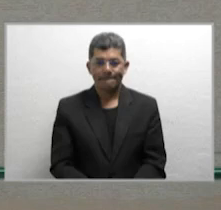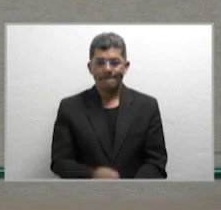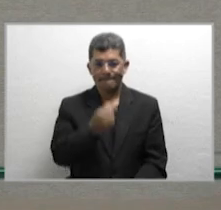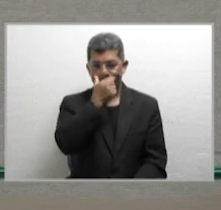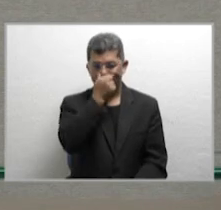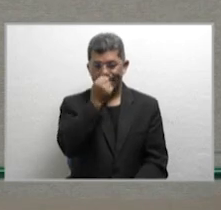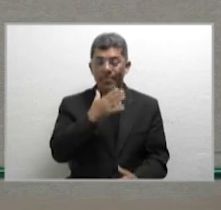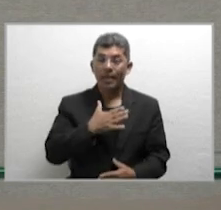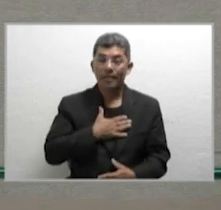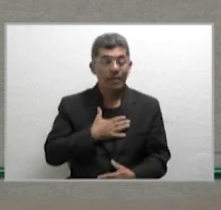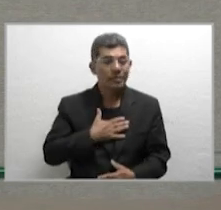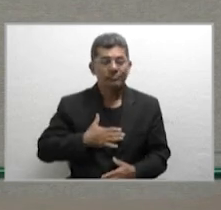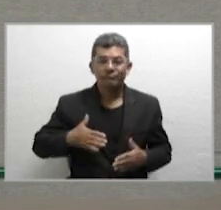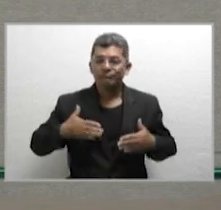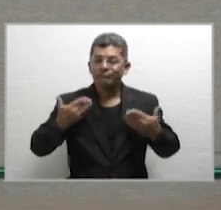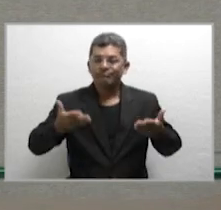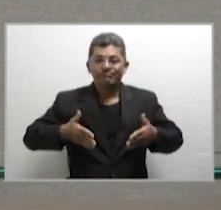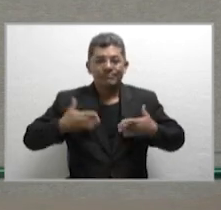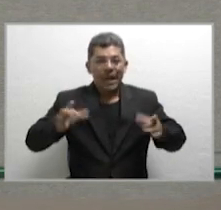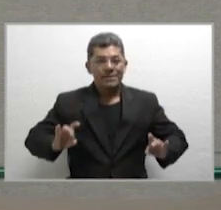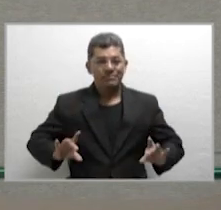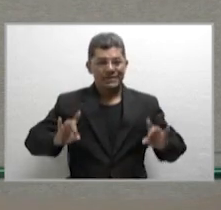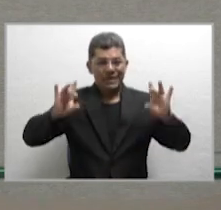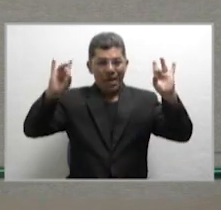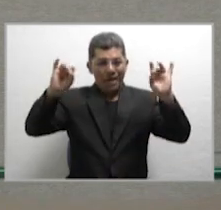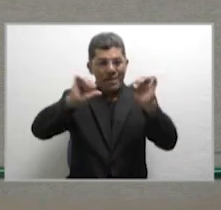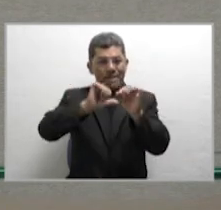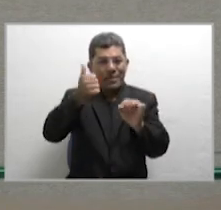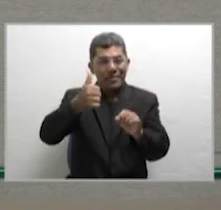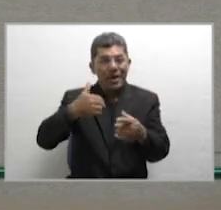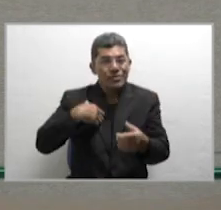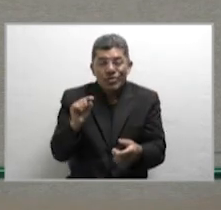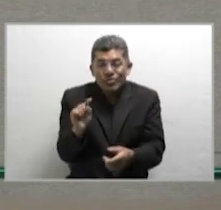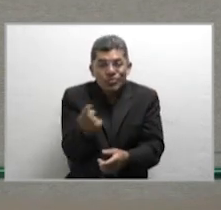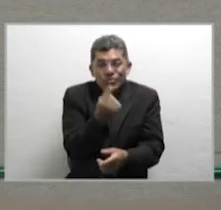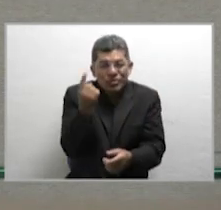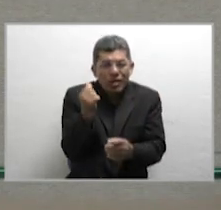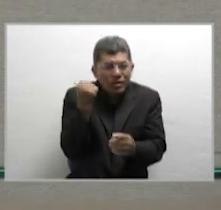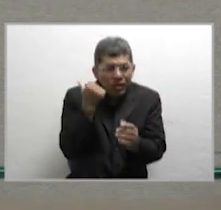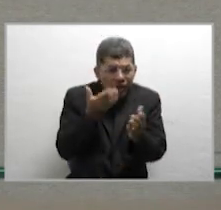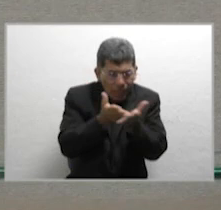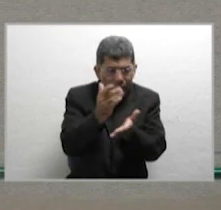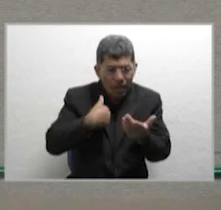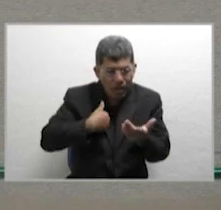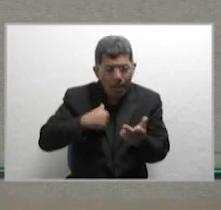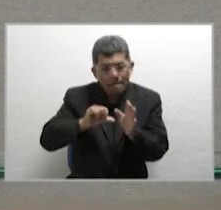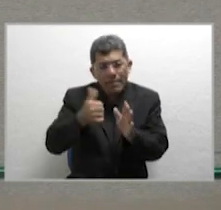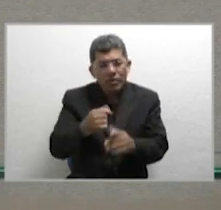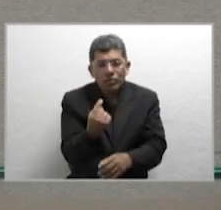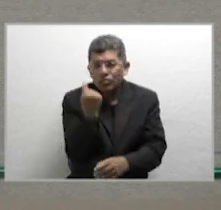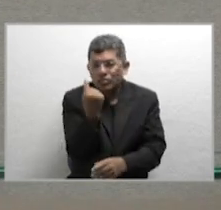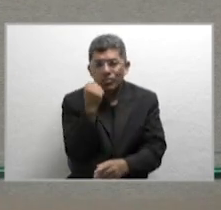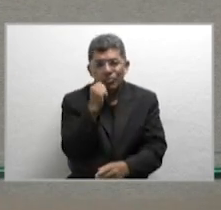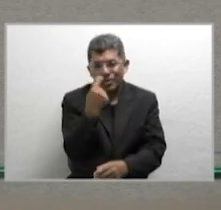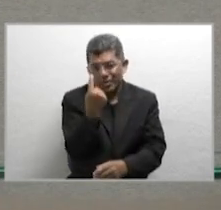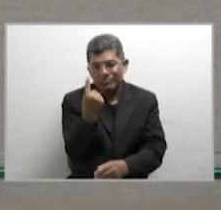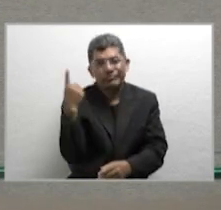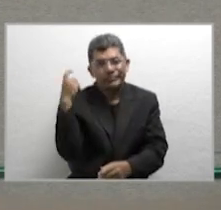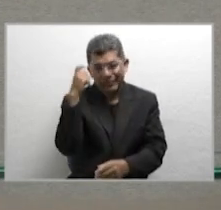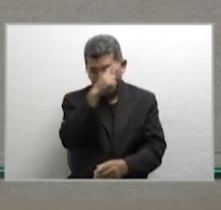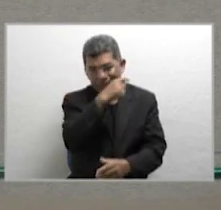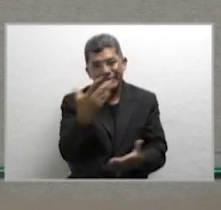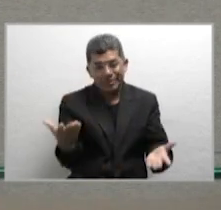E para mim é uma alegria especial, porque no meu primeiro mandato eu era a única mulher nesta casa. E era muito